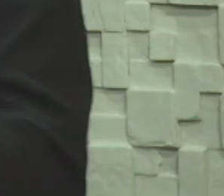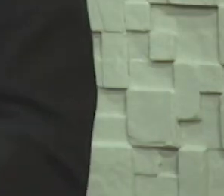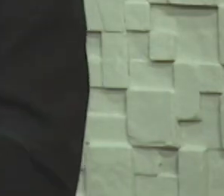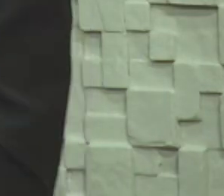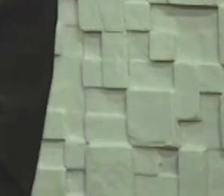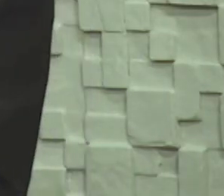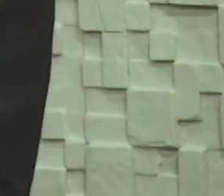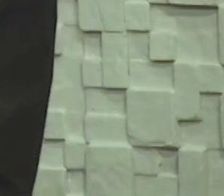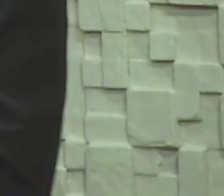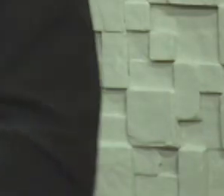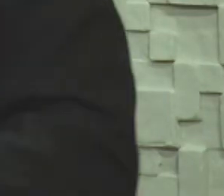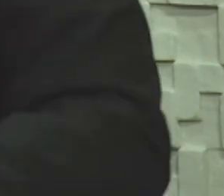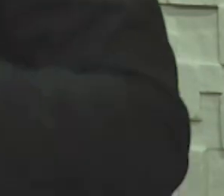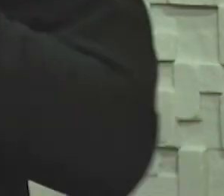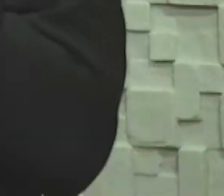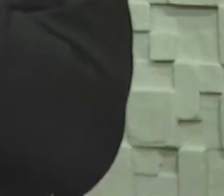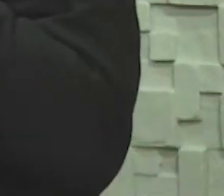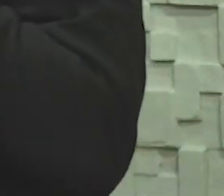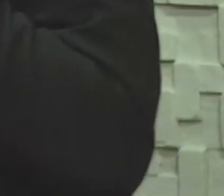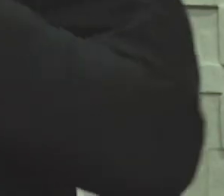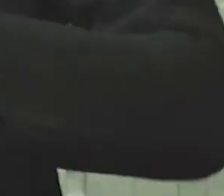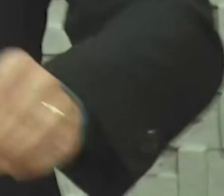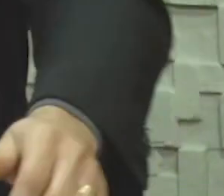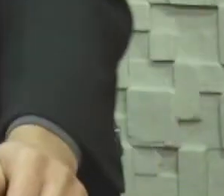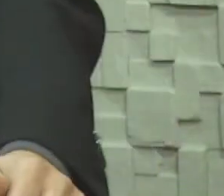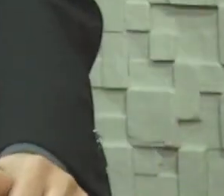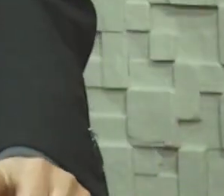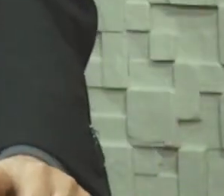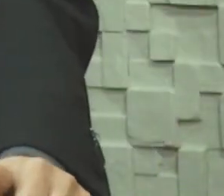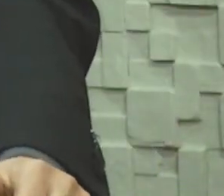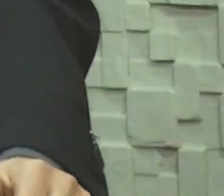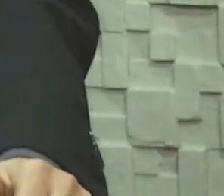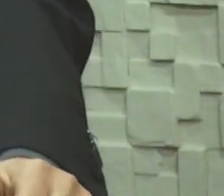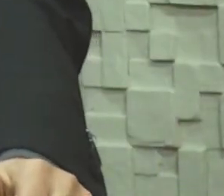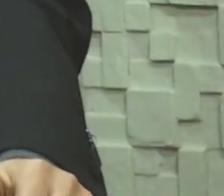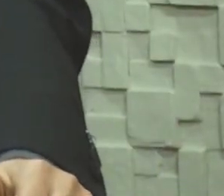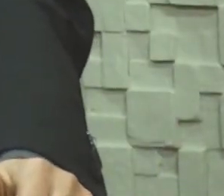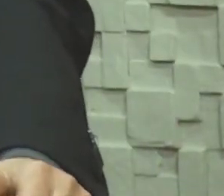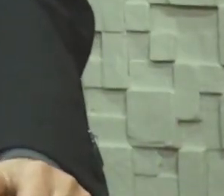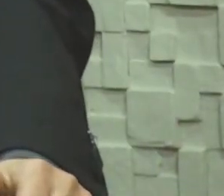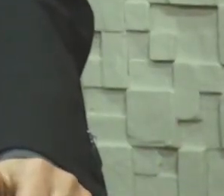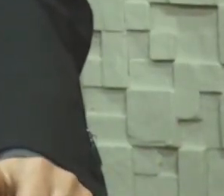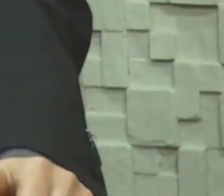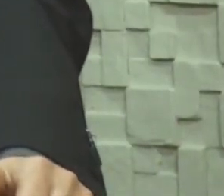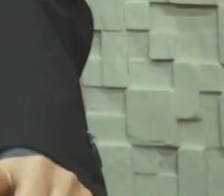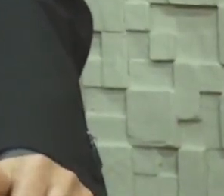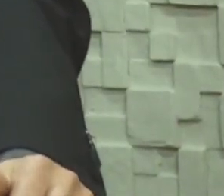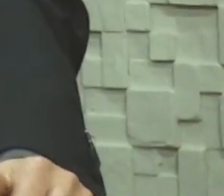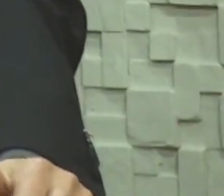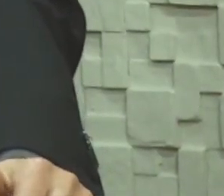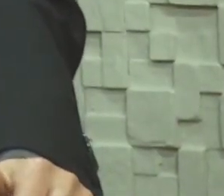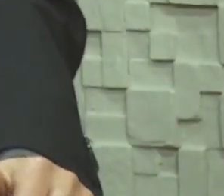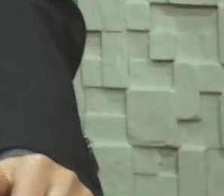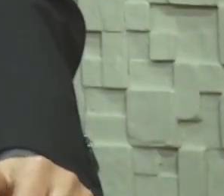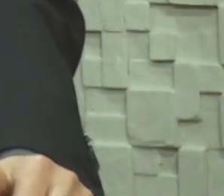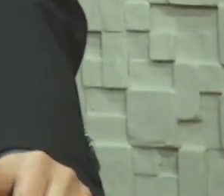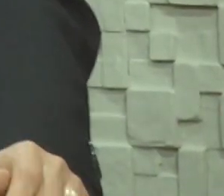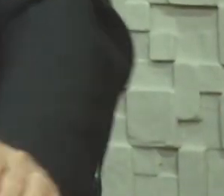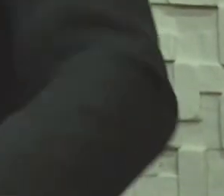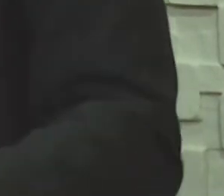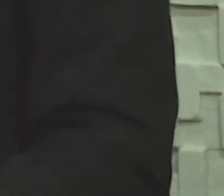tá ela foi fundada no dia 10 de junho de 1950 pelo maestro Frederico Schubert